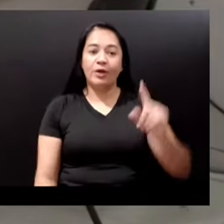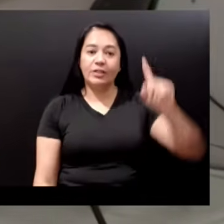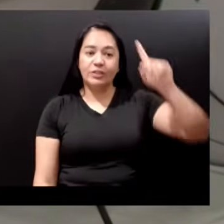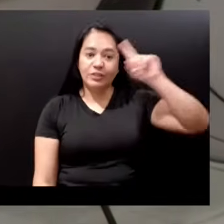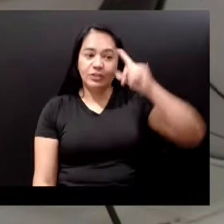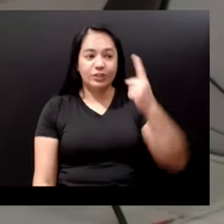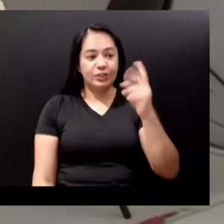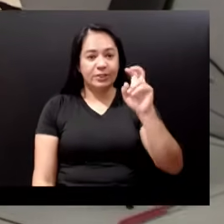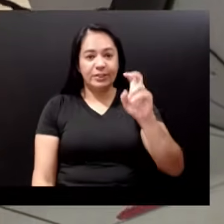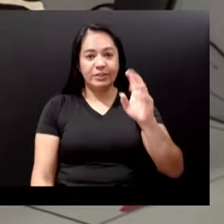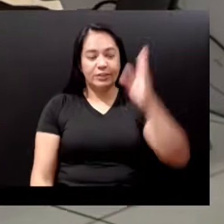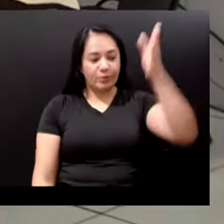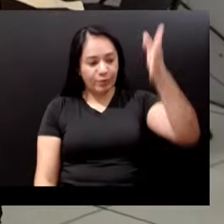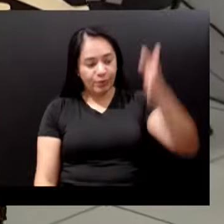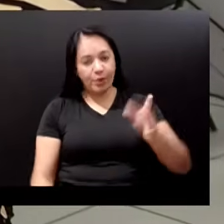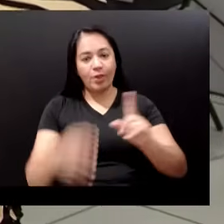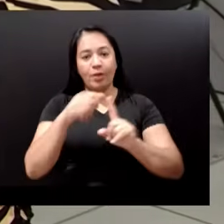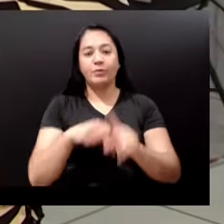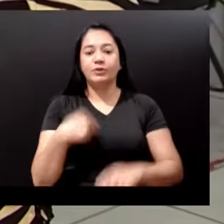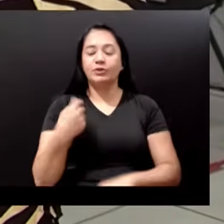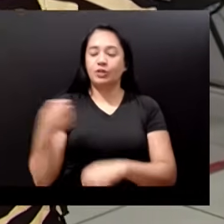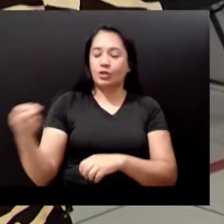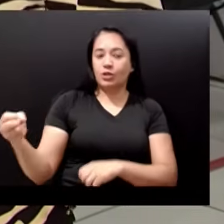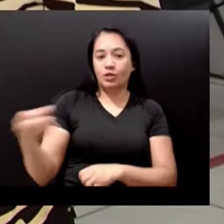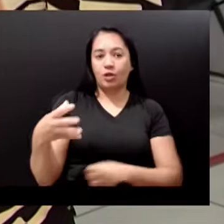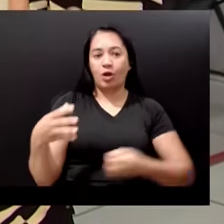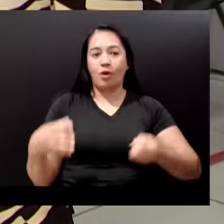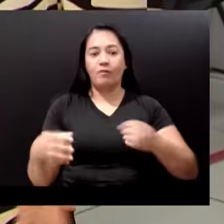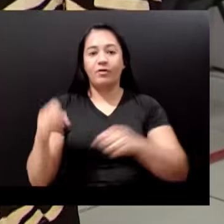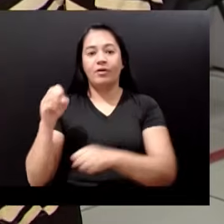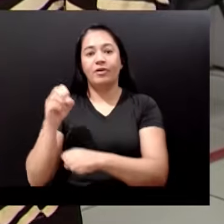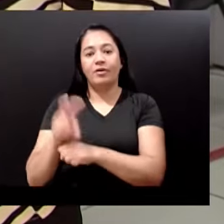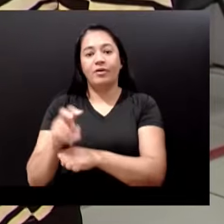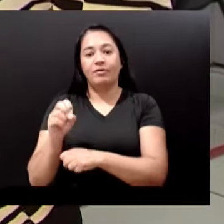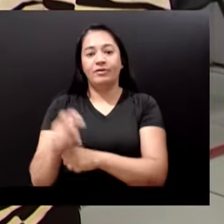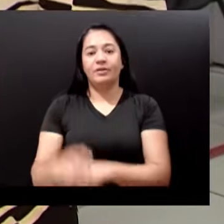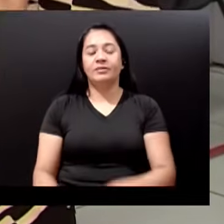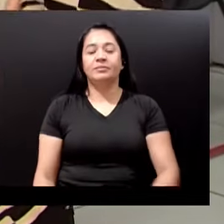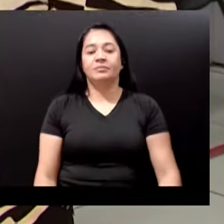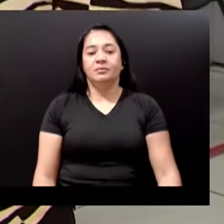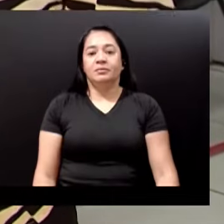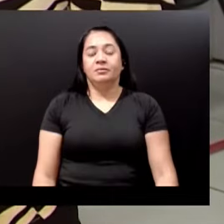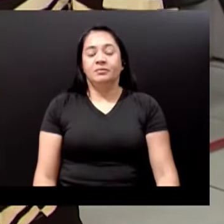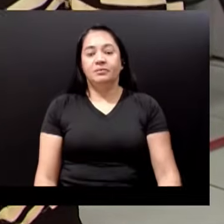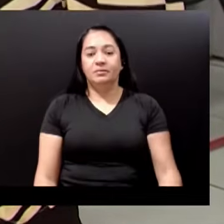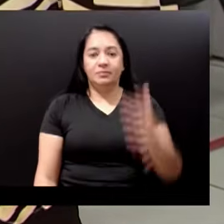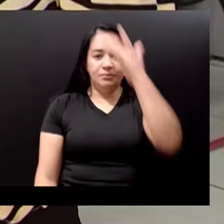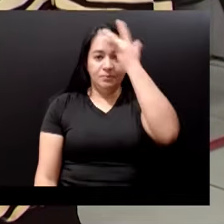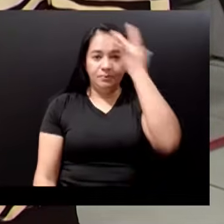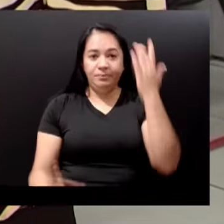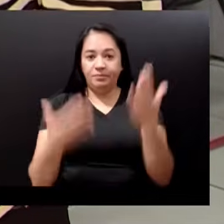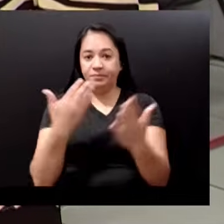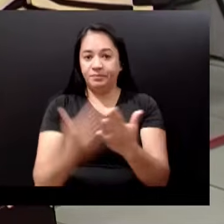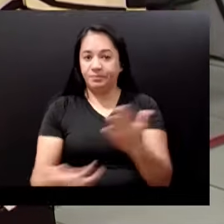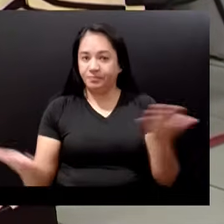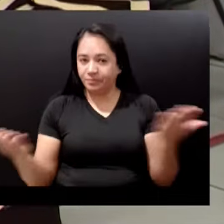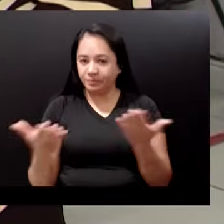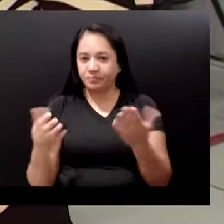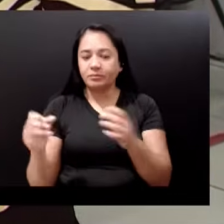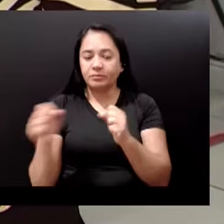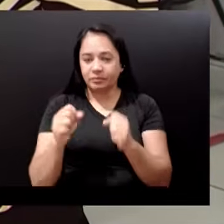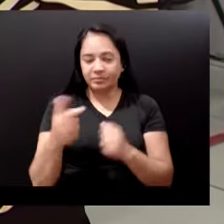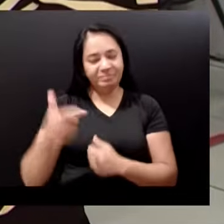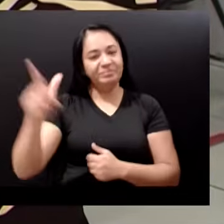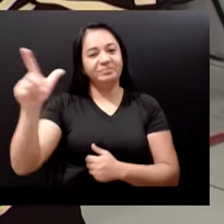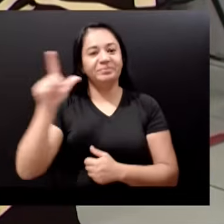reunimos novas vagas e lançamos um novo feirão. Então quem perder esse bonde aqui pode pegar o próximo. E Maria